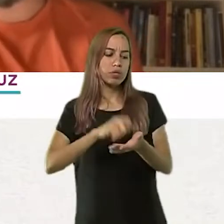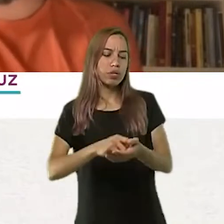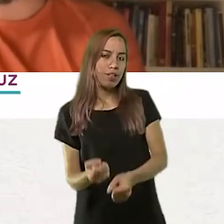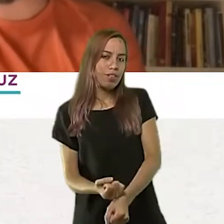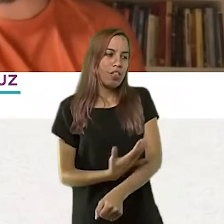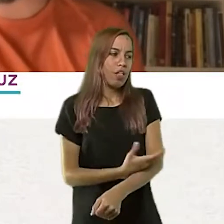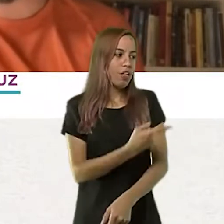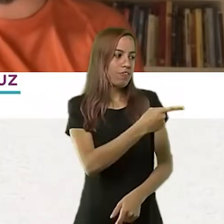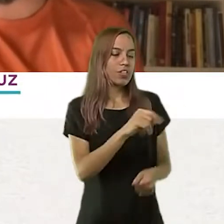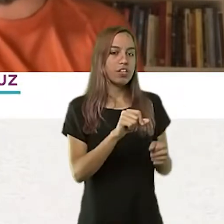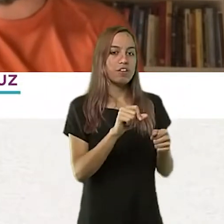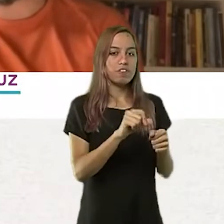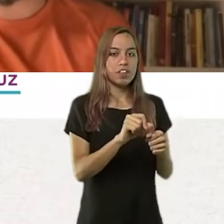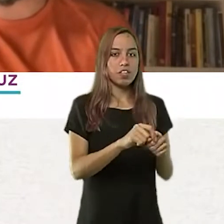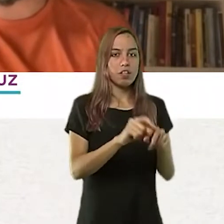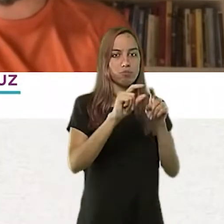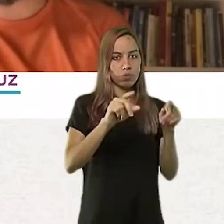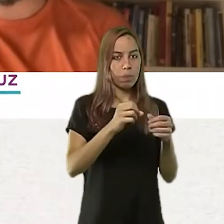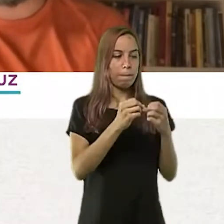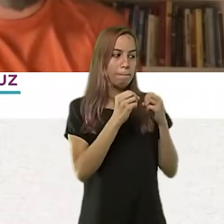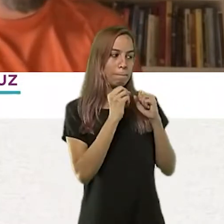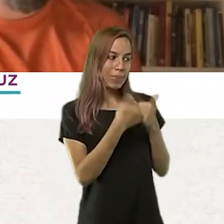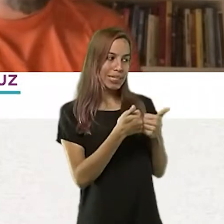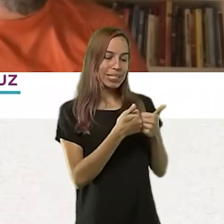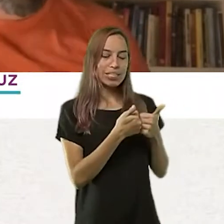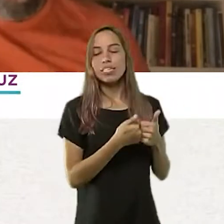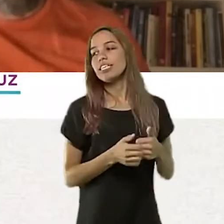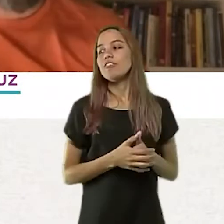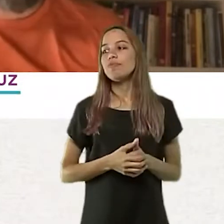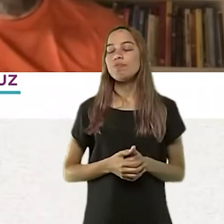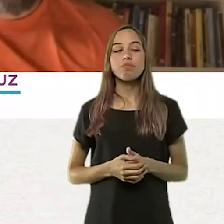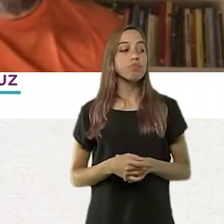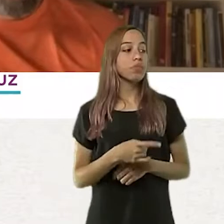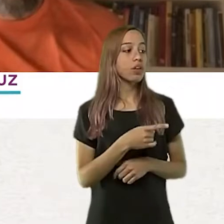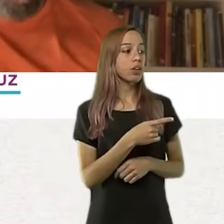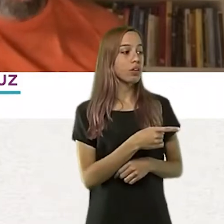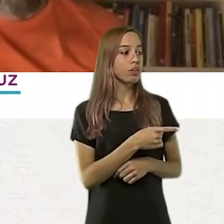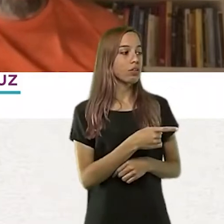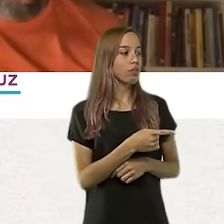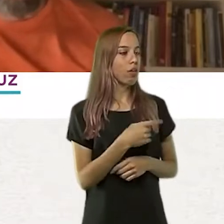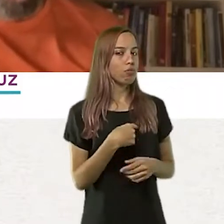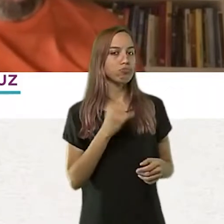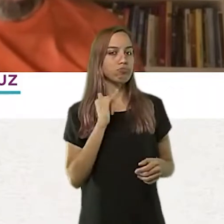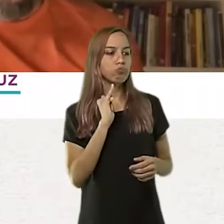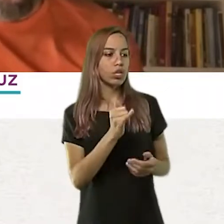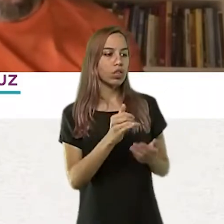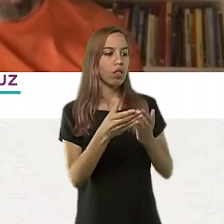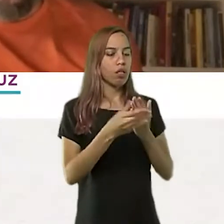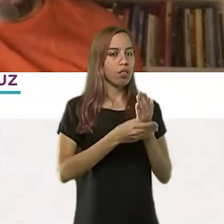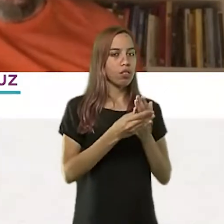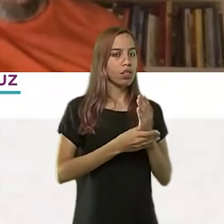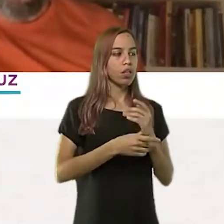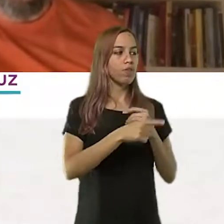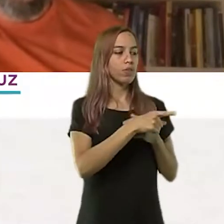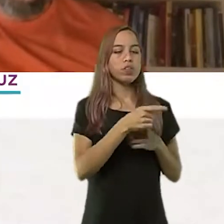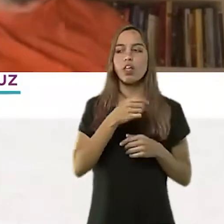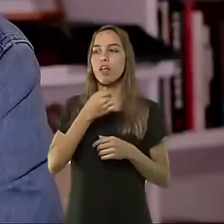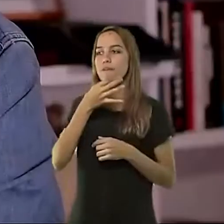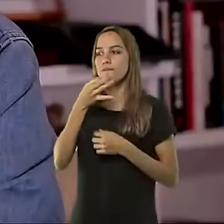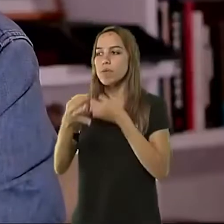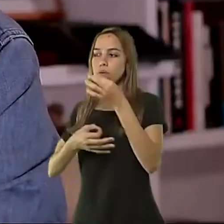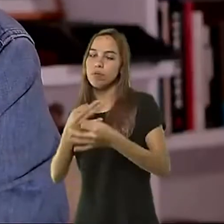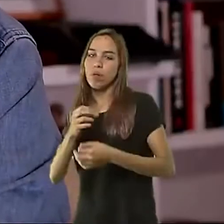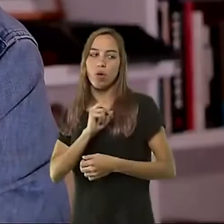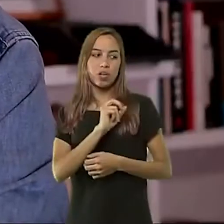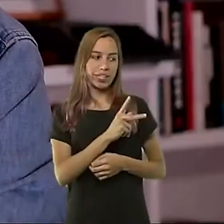vou mandar os livros, você faz os comentários, tá? Eu arranjo, sim, eu arranjei uns títulos. Vamos comprar